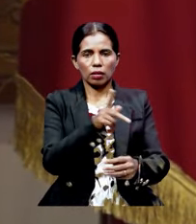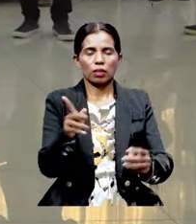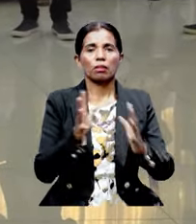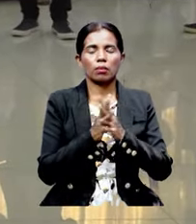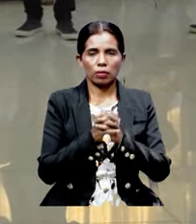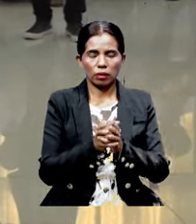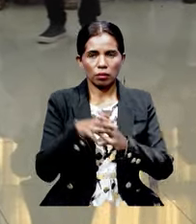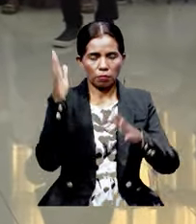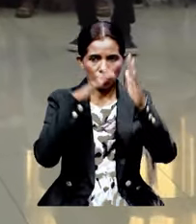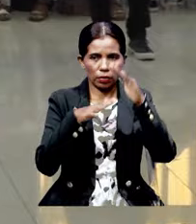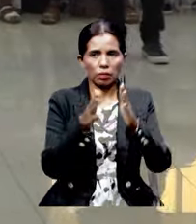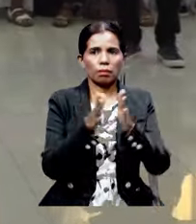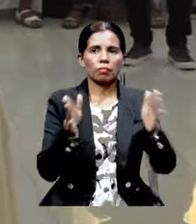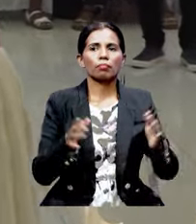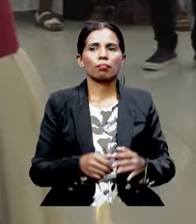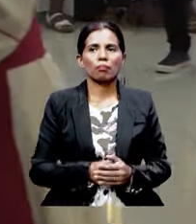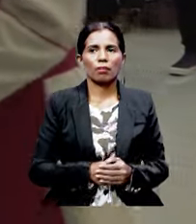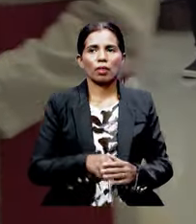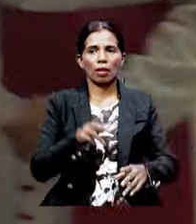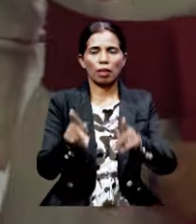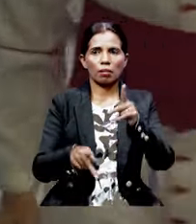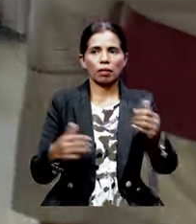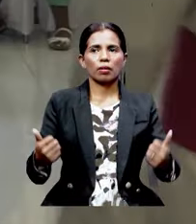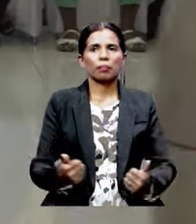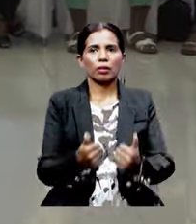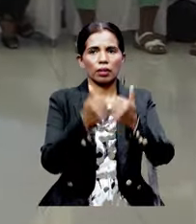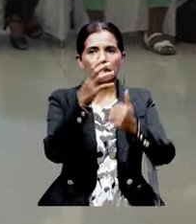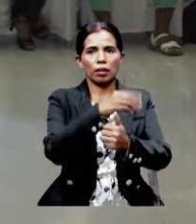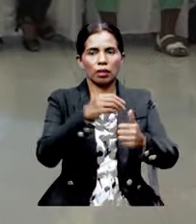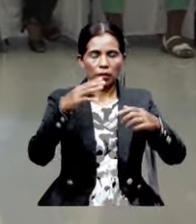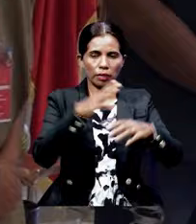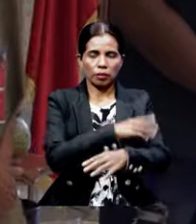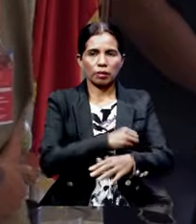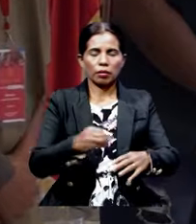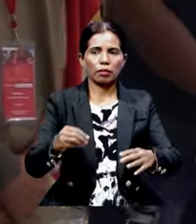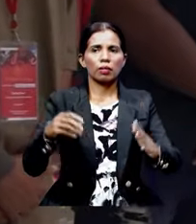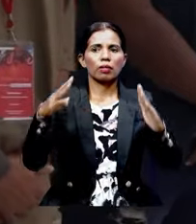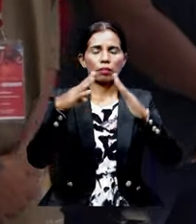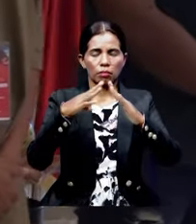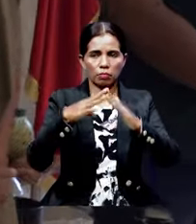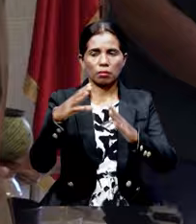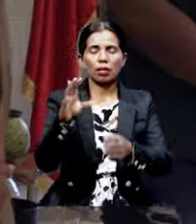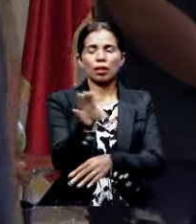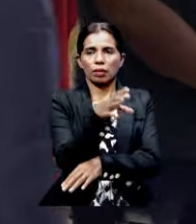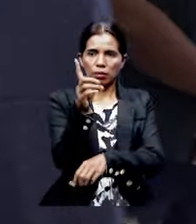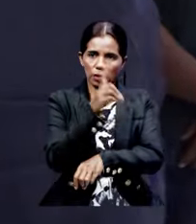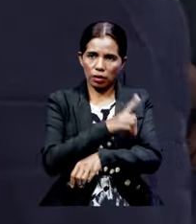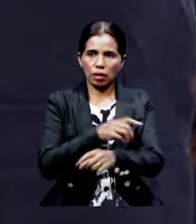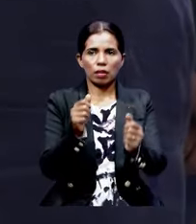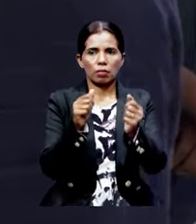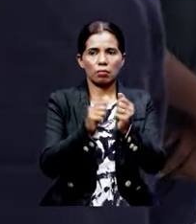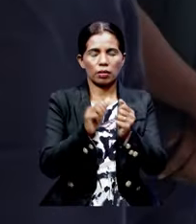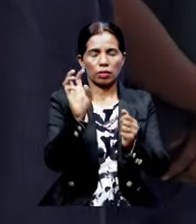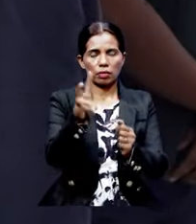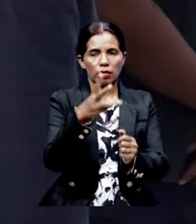tensão. Concorrente CNB compete e a concurso presépio natal Nehamuto, Crono e San Lima, Nebe Mehusi, Bairro Sira e a